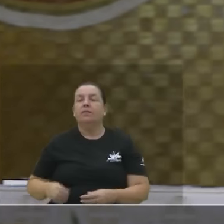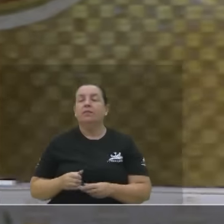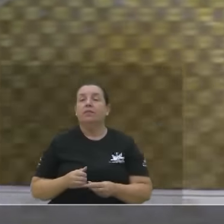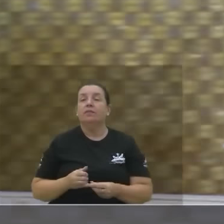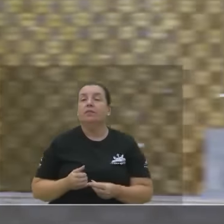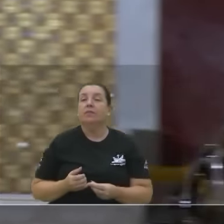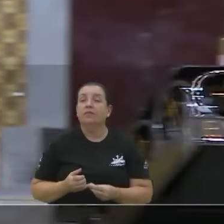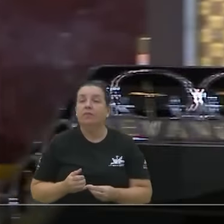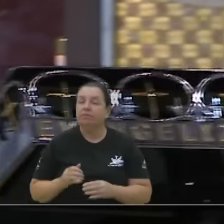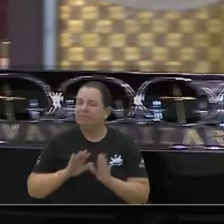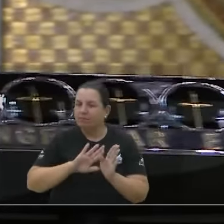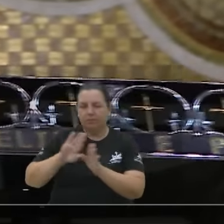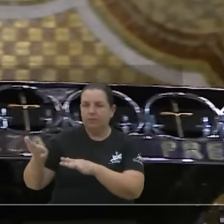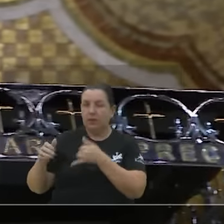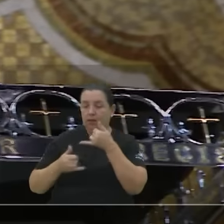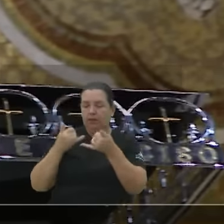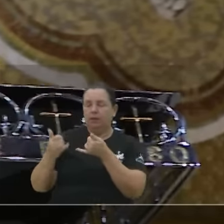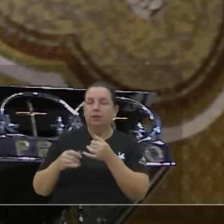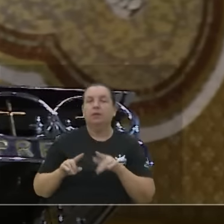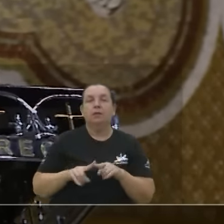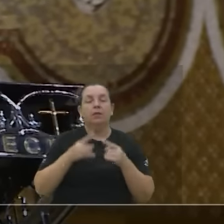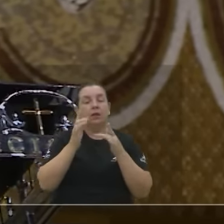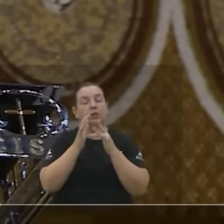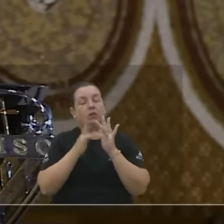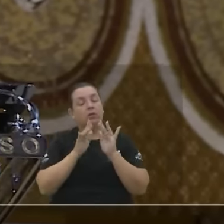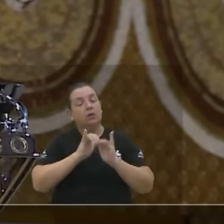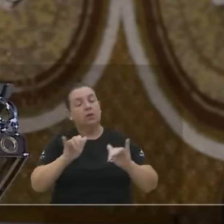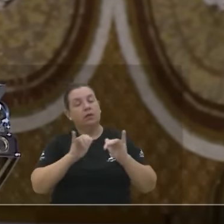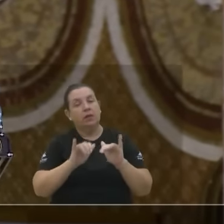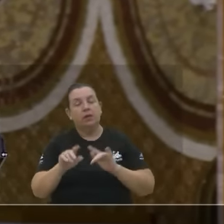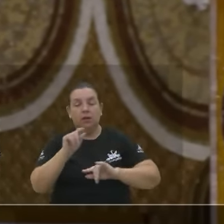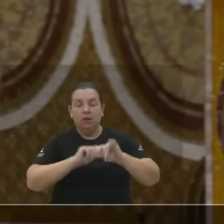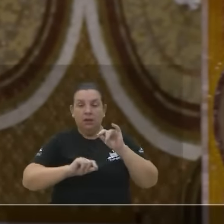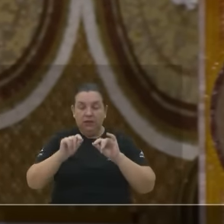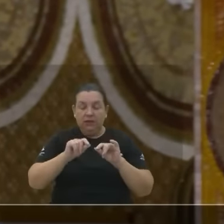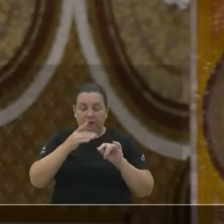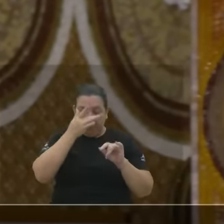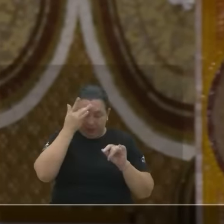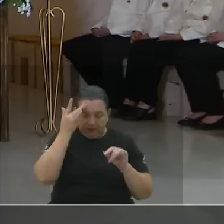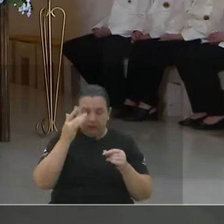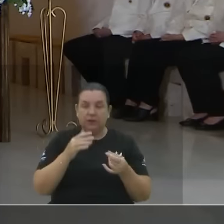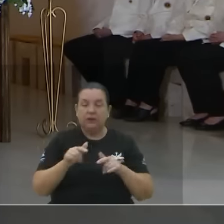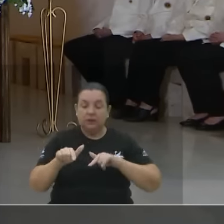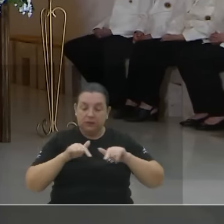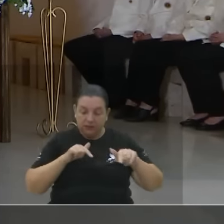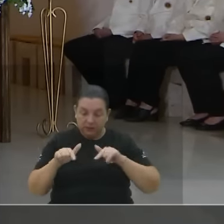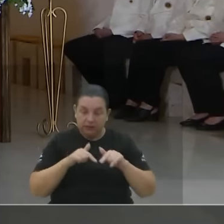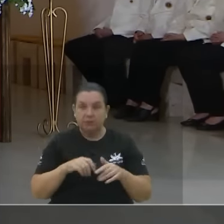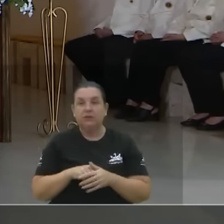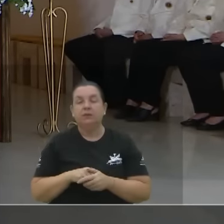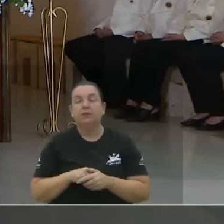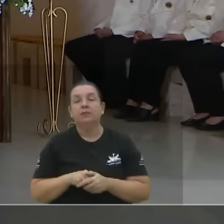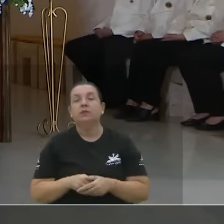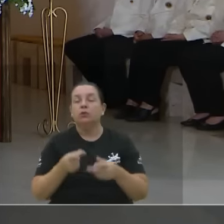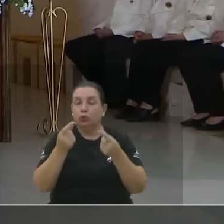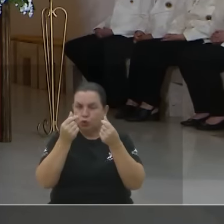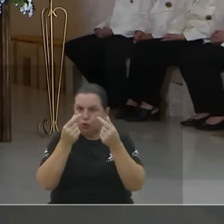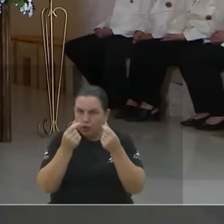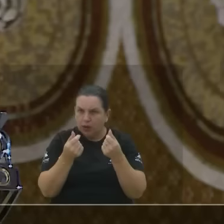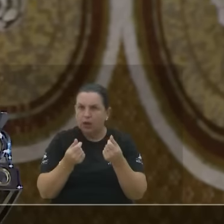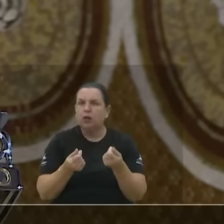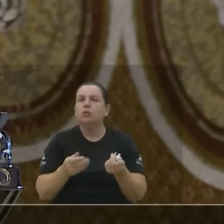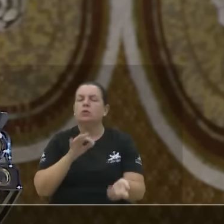Jesus está dizendo que há quem trabalha, há quem ganha o seu dinheiro, o seu